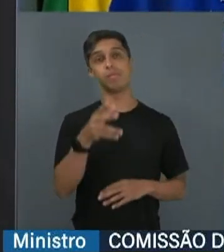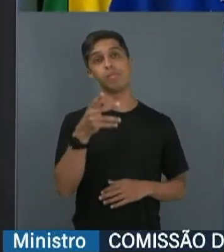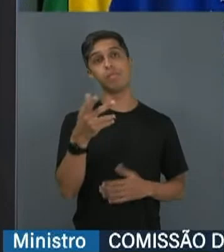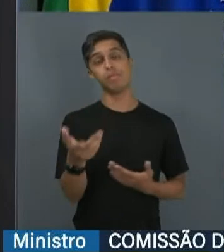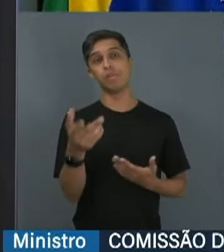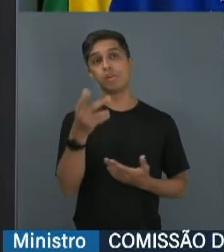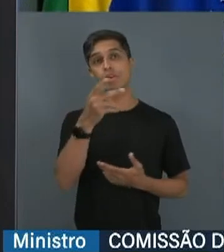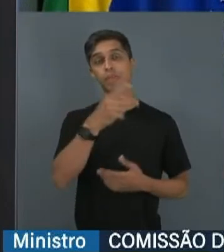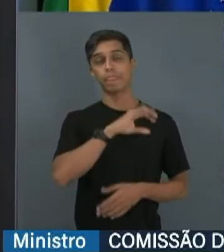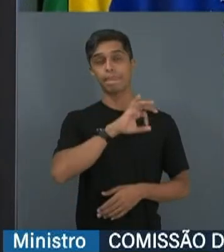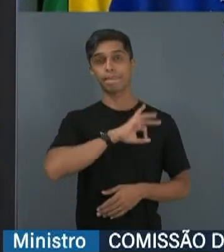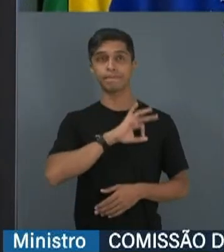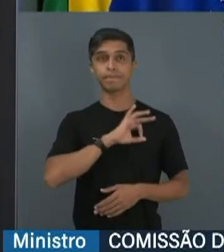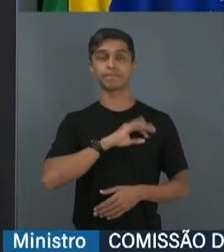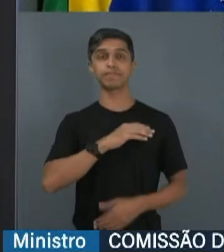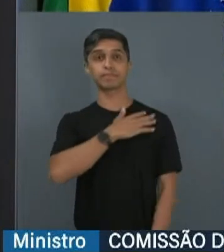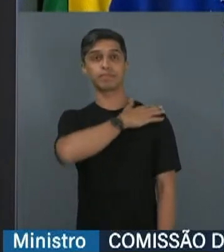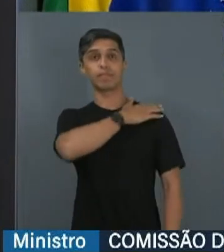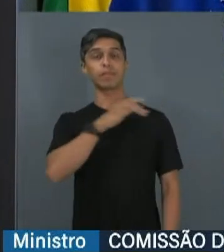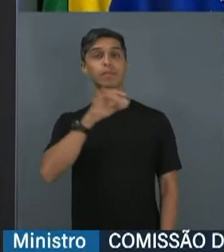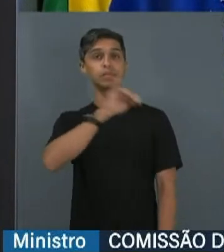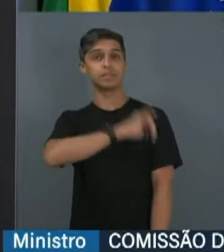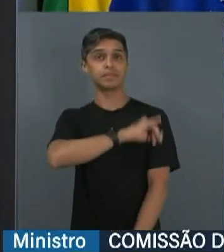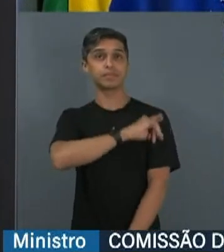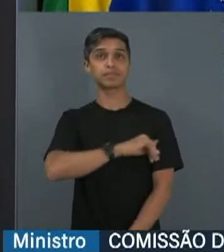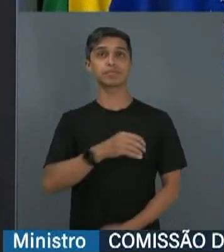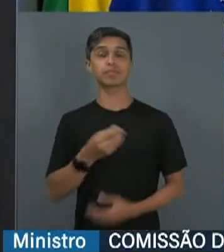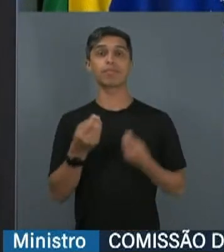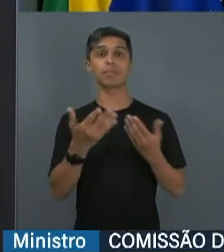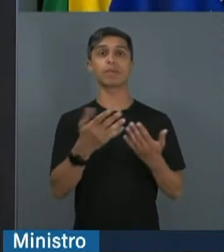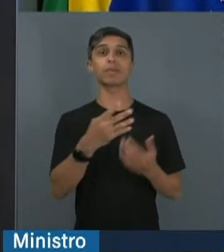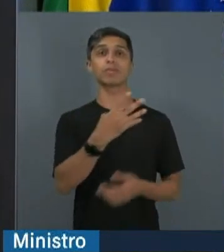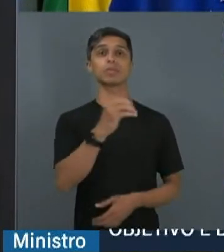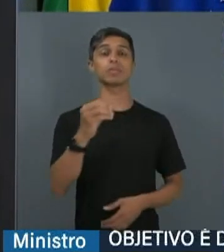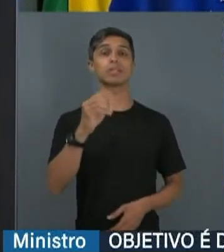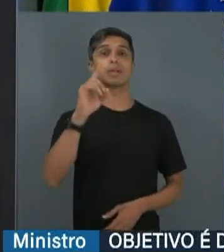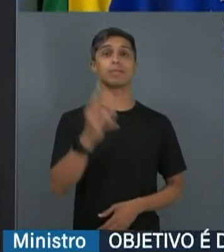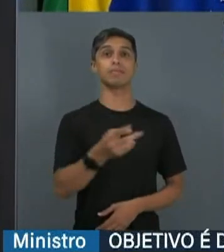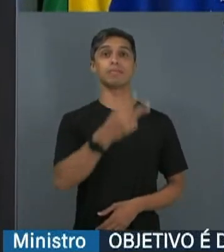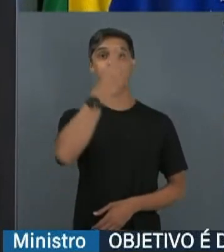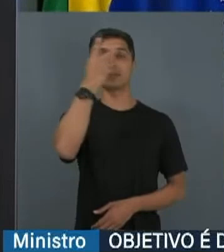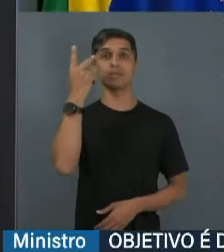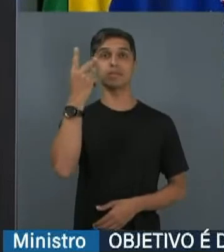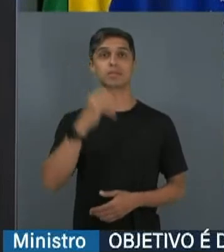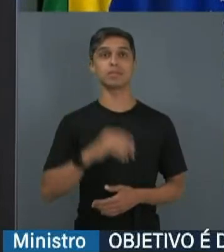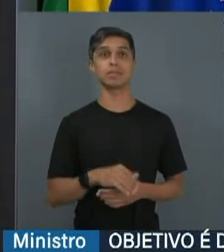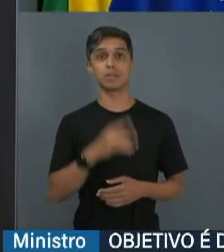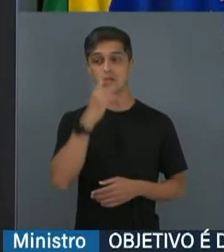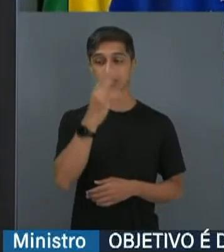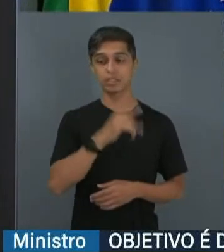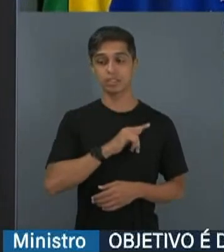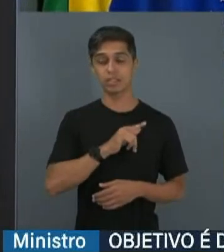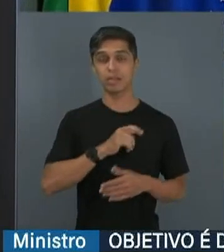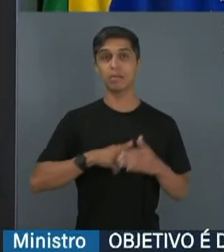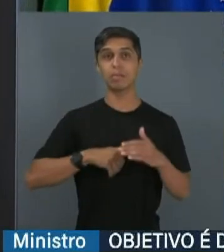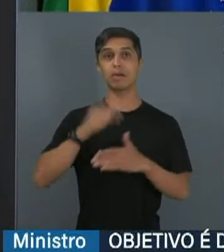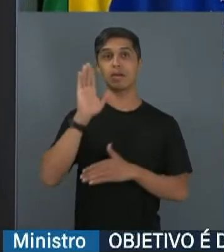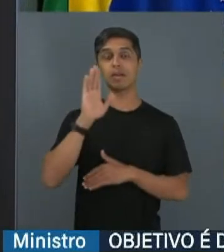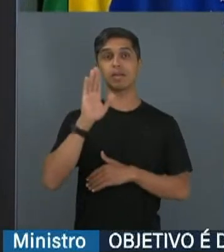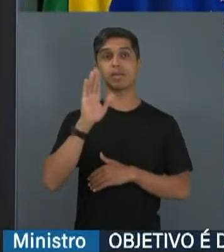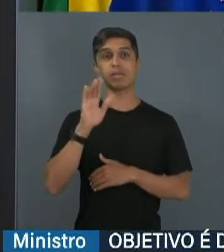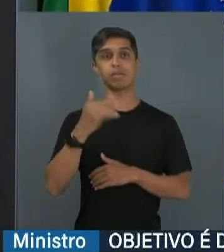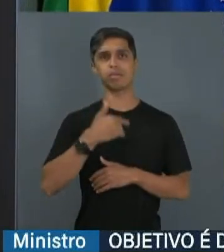a Polícia Militar do Estado do Rio de Janeiro trouxe o dado de 400 mil pessoas, que eu acho que até tinha mais.